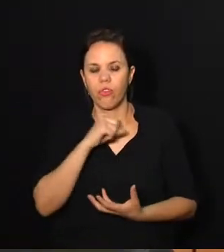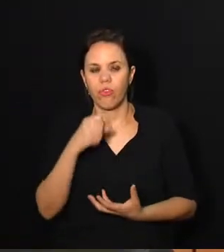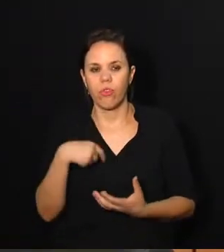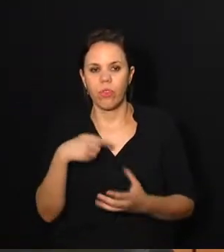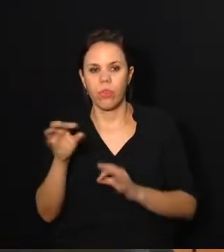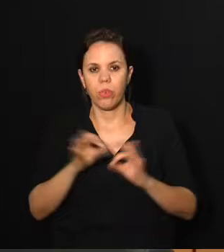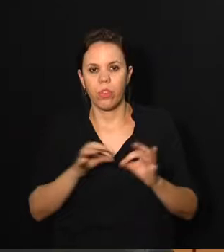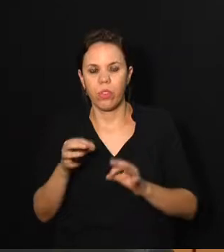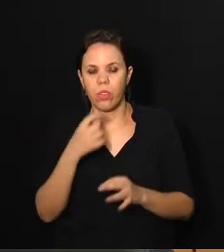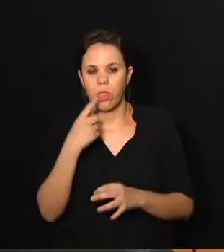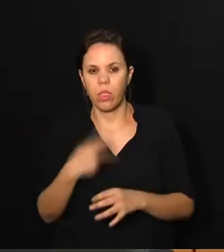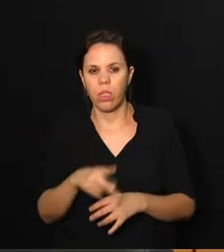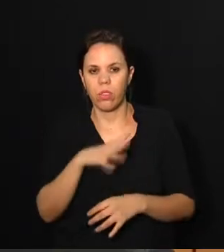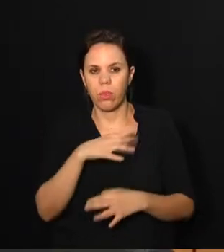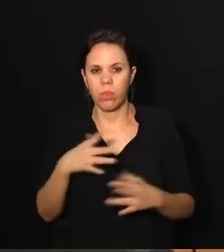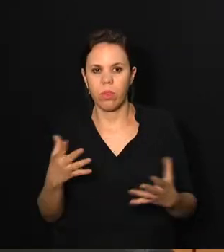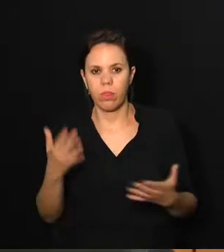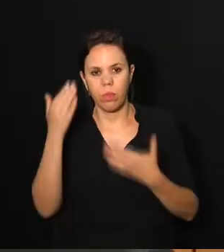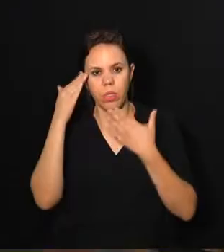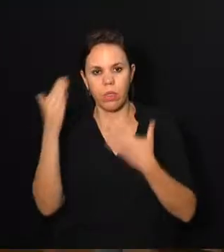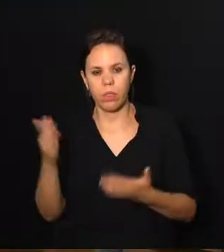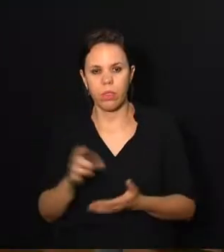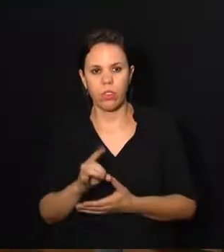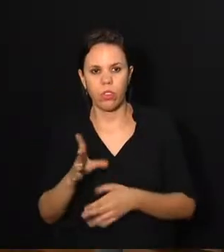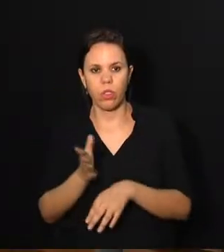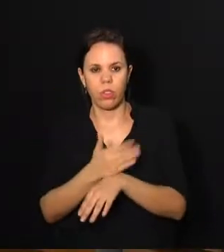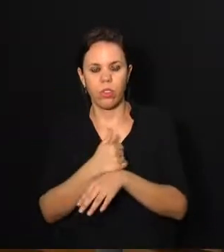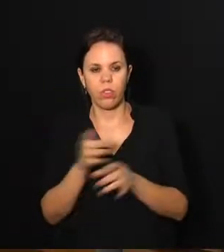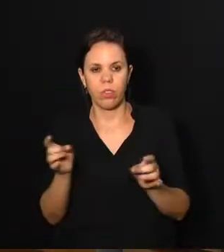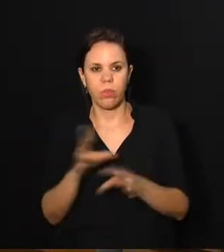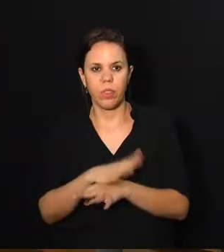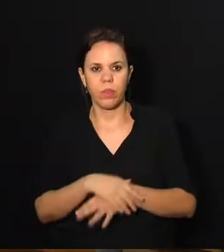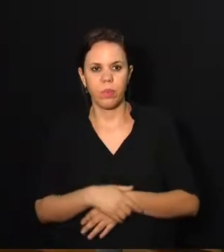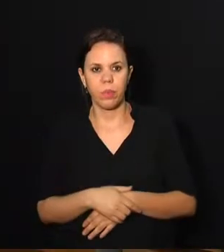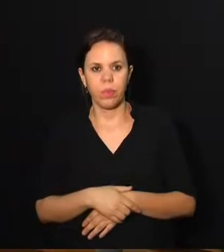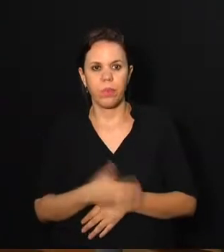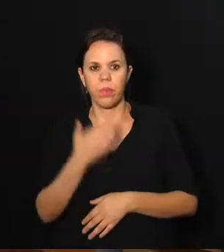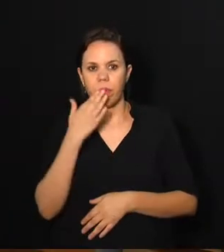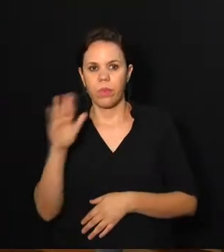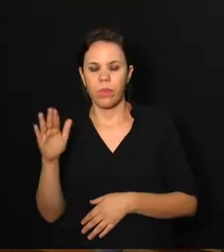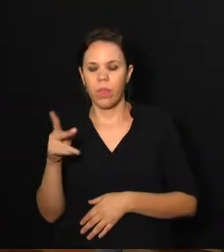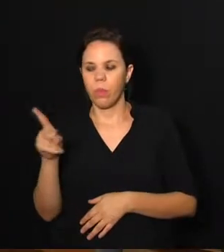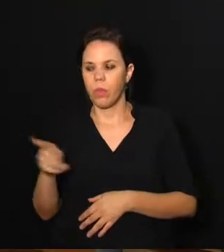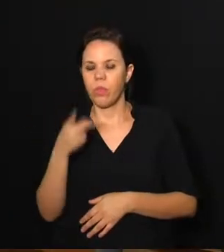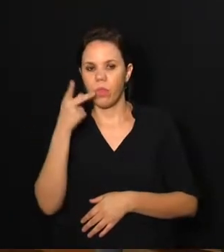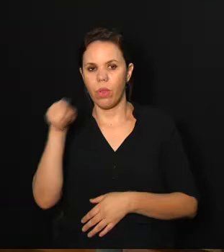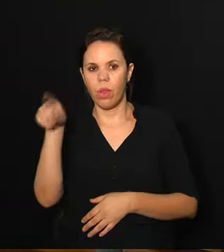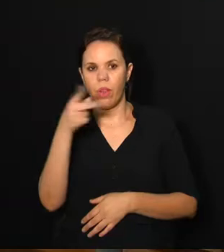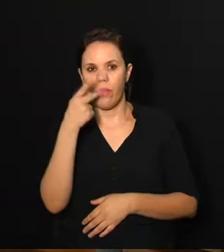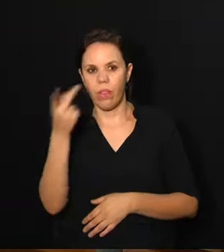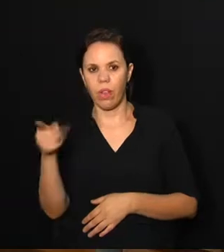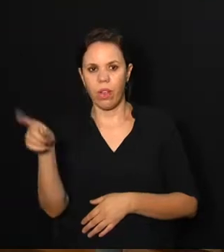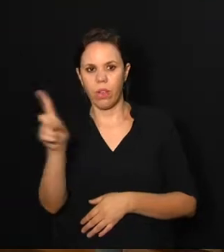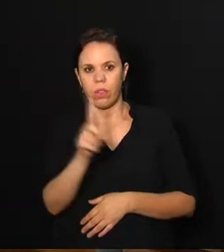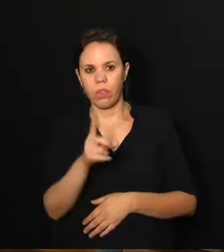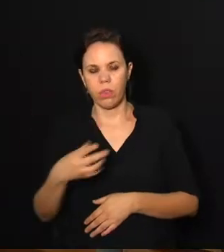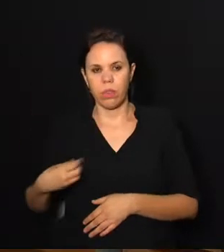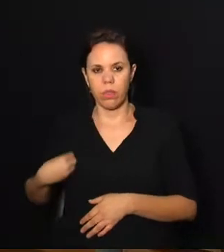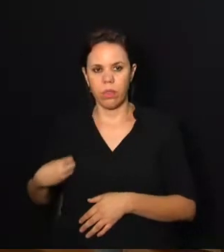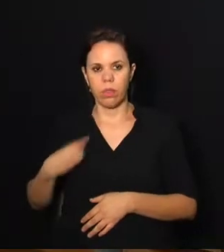para a cidade de Campinas. É um envelhecimento ativo. Obrigado. Tá, só antes de encerrar, eu tinha prometido que eu ia passar a palavra para as pessoas que estão